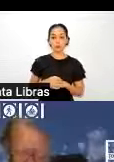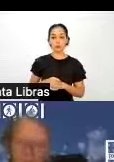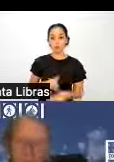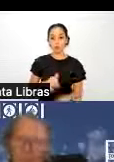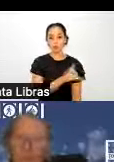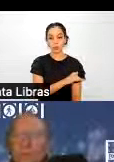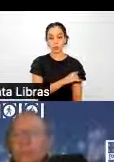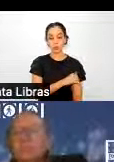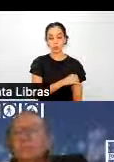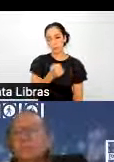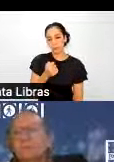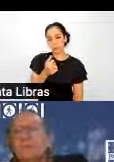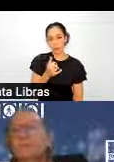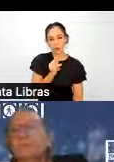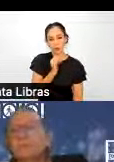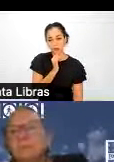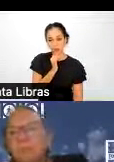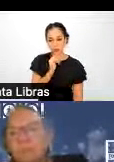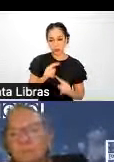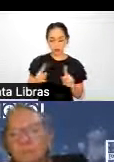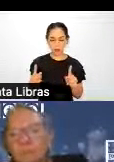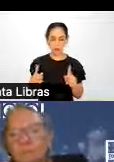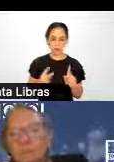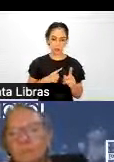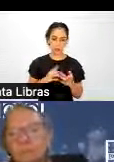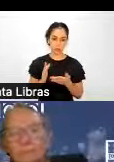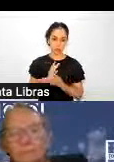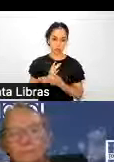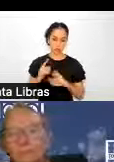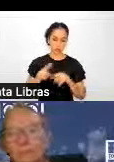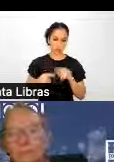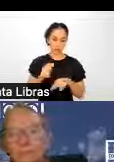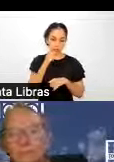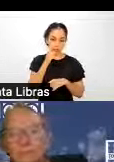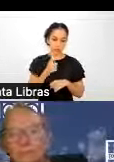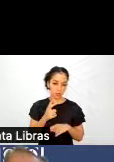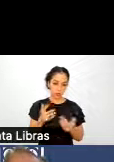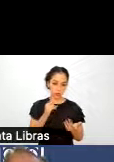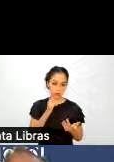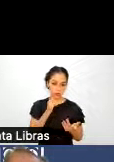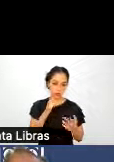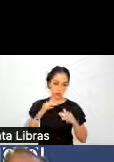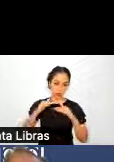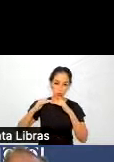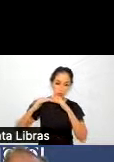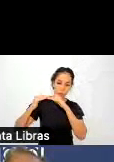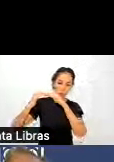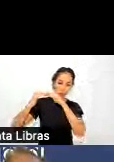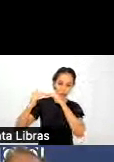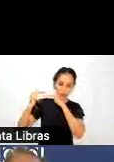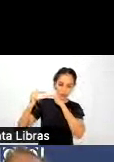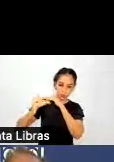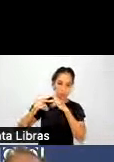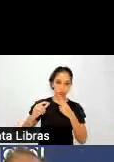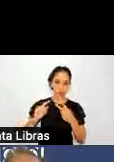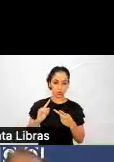poucos exemplos, mas introduziram alguns elementos interessantes, como cobertura, local para troca de